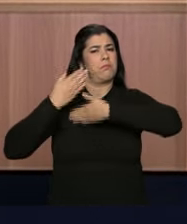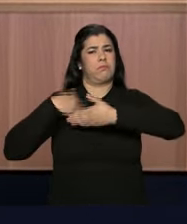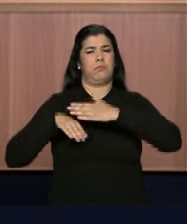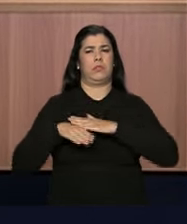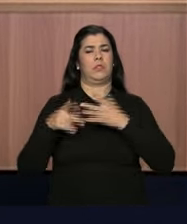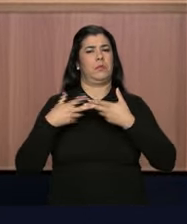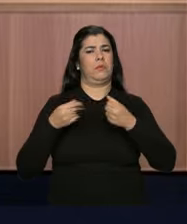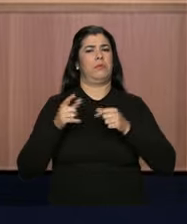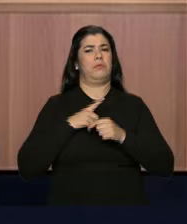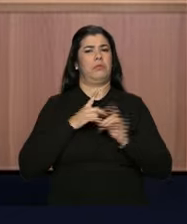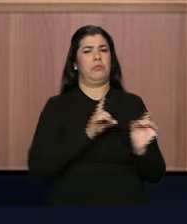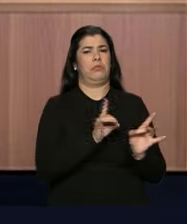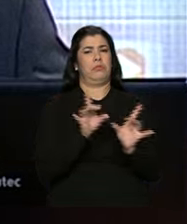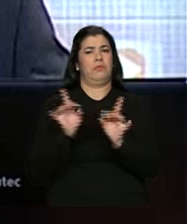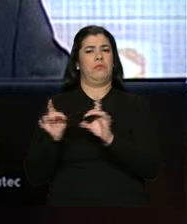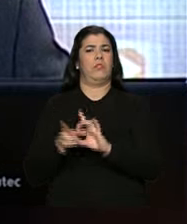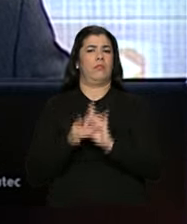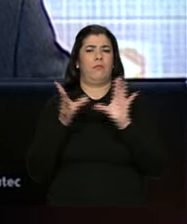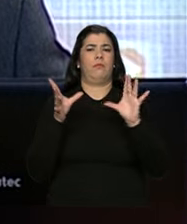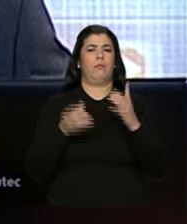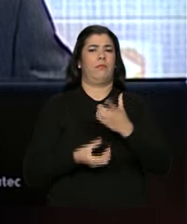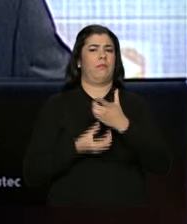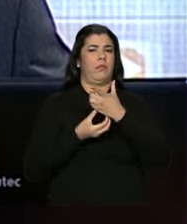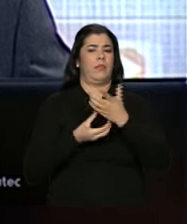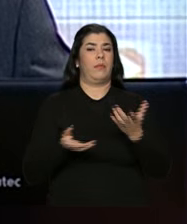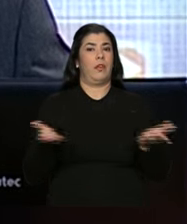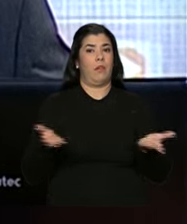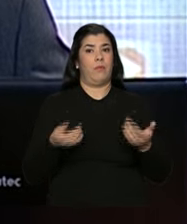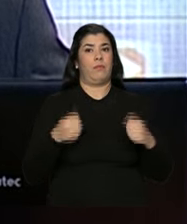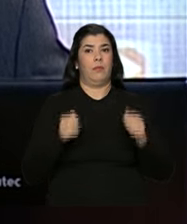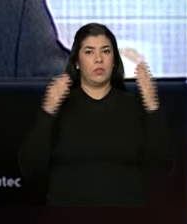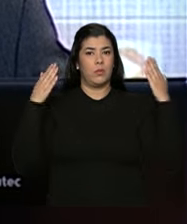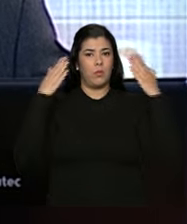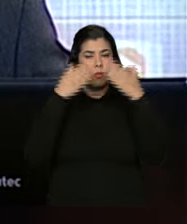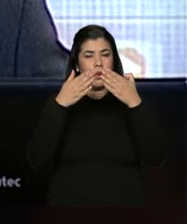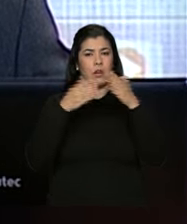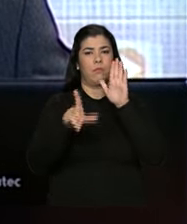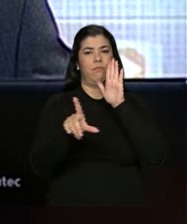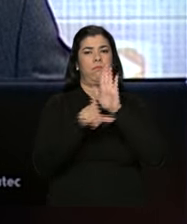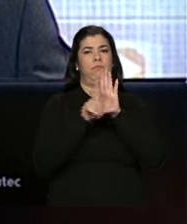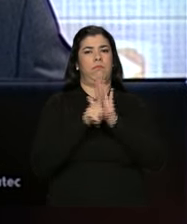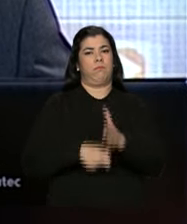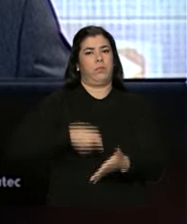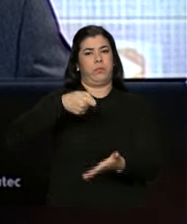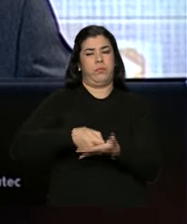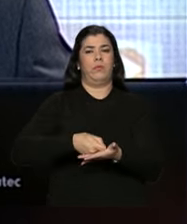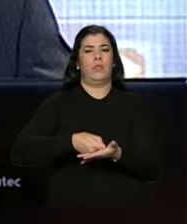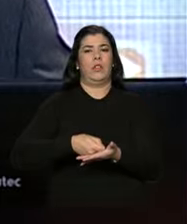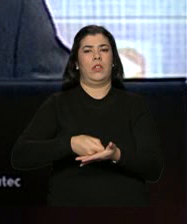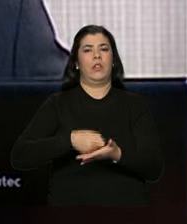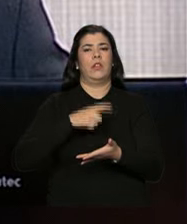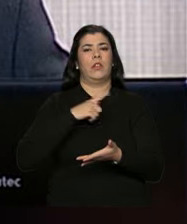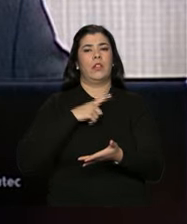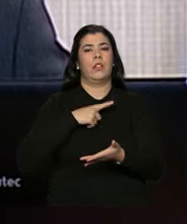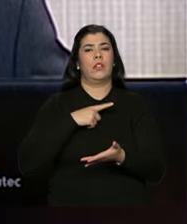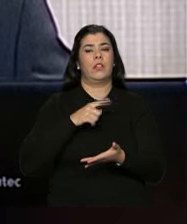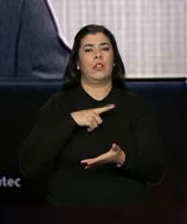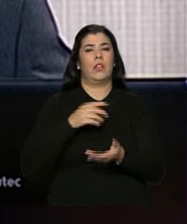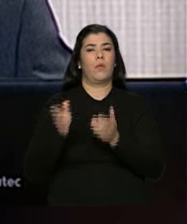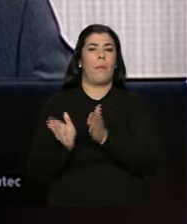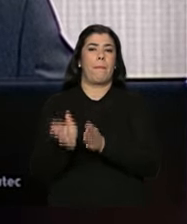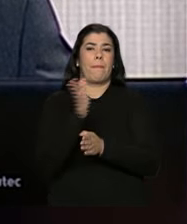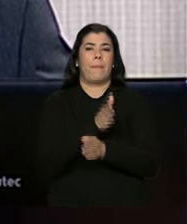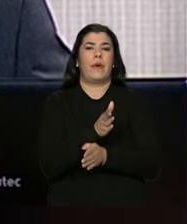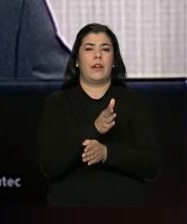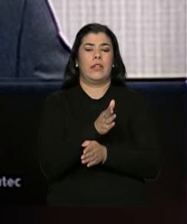né? Há que haver muita atenção nesse momento com as medidas legislativas impostas por um pedaço da Câmara dos